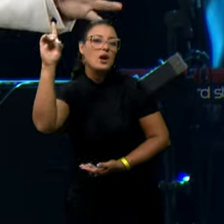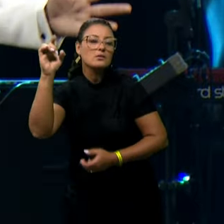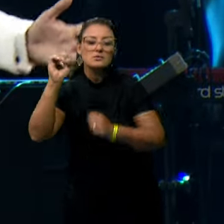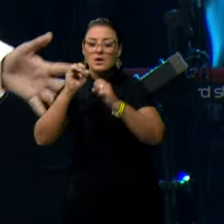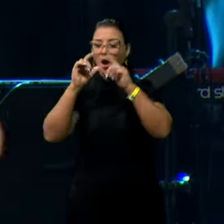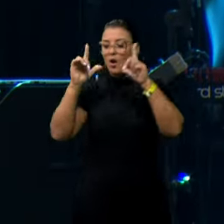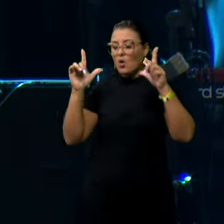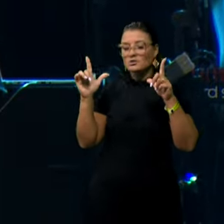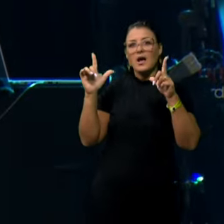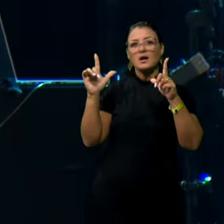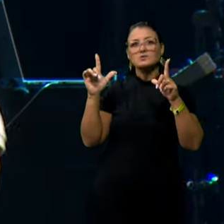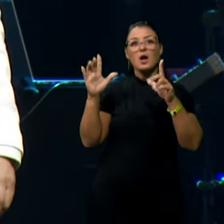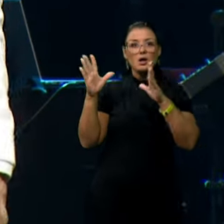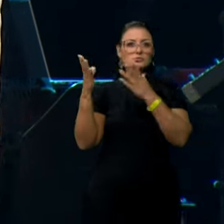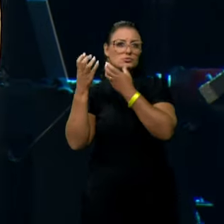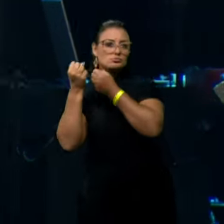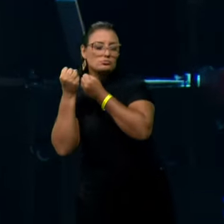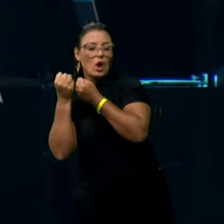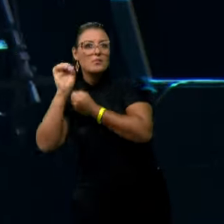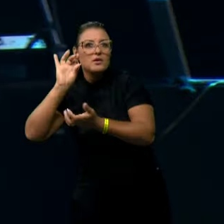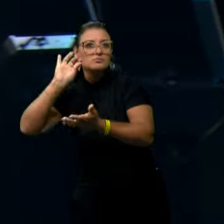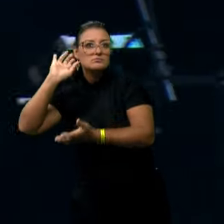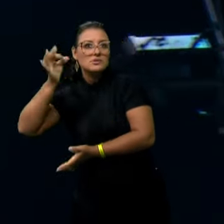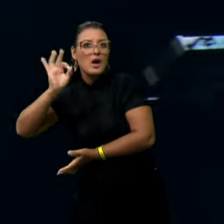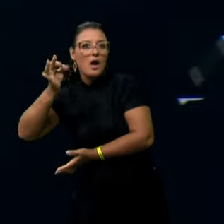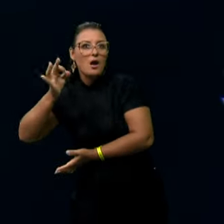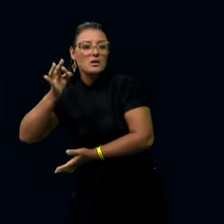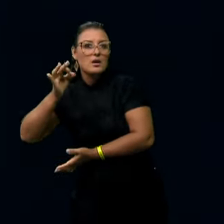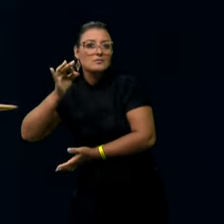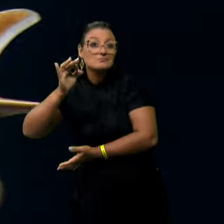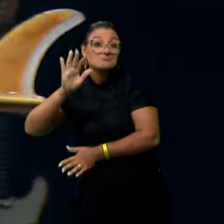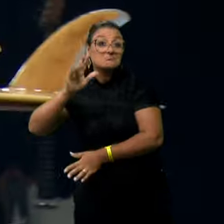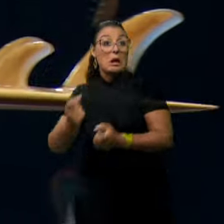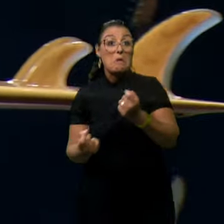suponhando que você dorme todo dia não dorme né